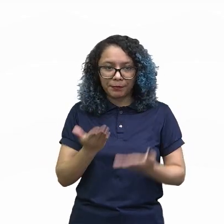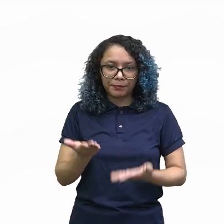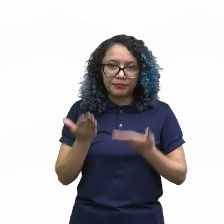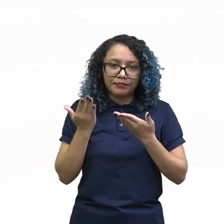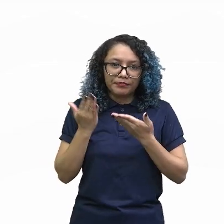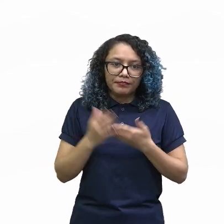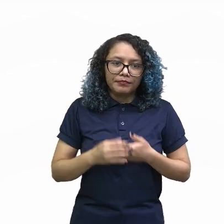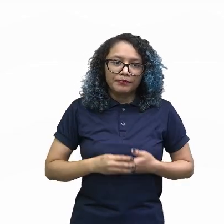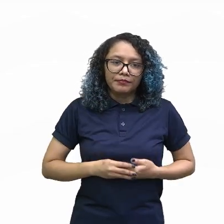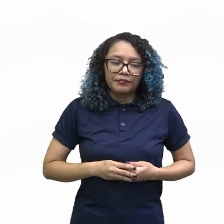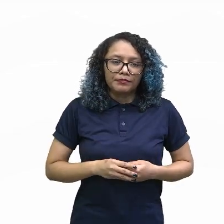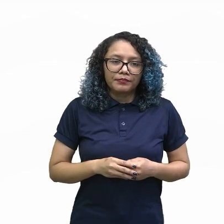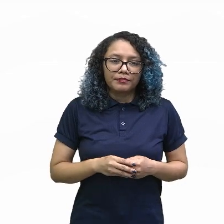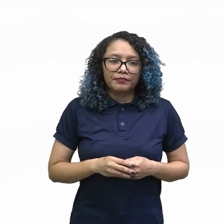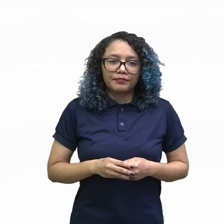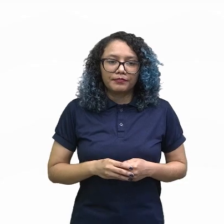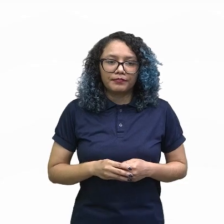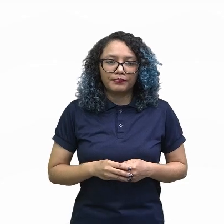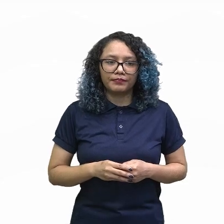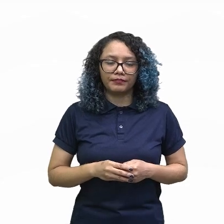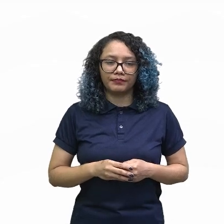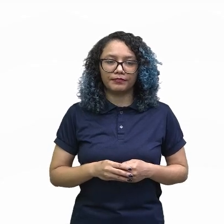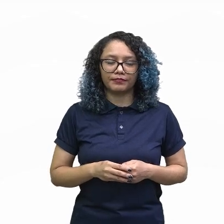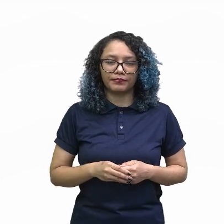então? Vejam aí.